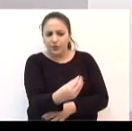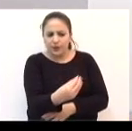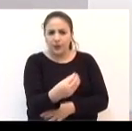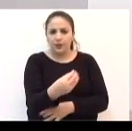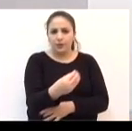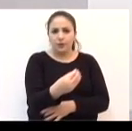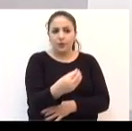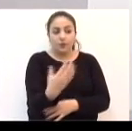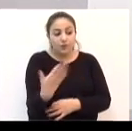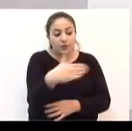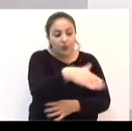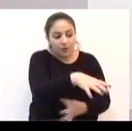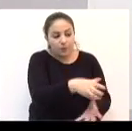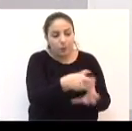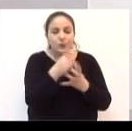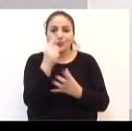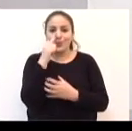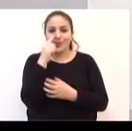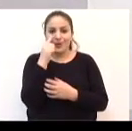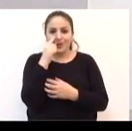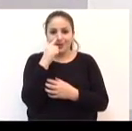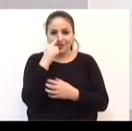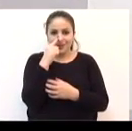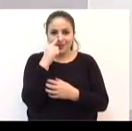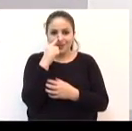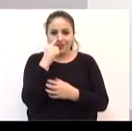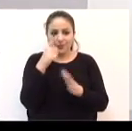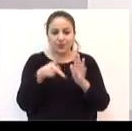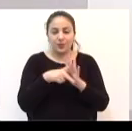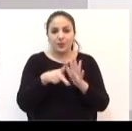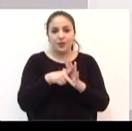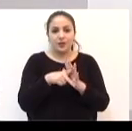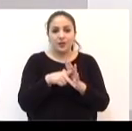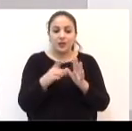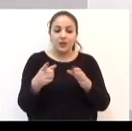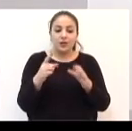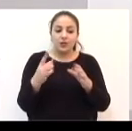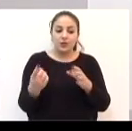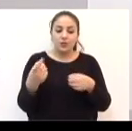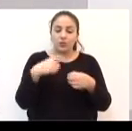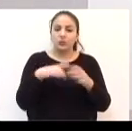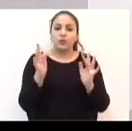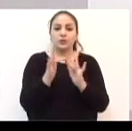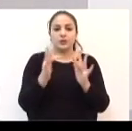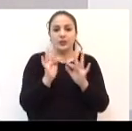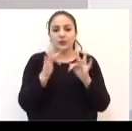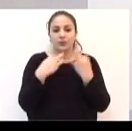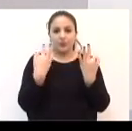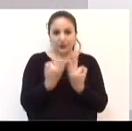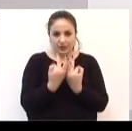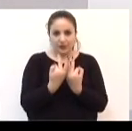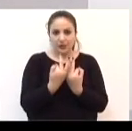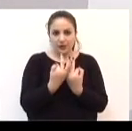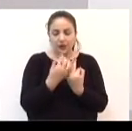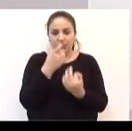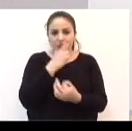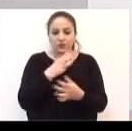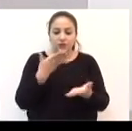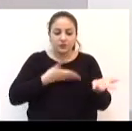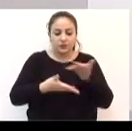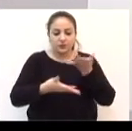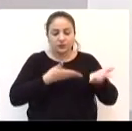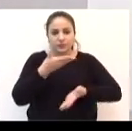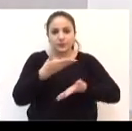familiar possa sair do seu trabalho, pegar o seu idoso e voltar ao convívio familiar. Isso seria salutar, ali com